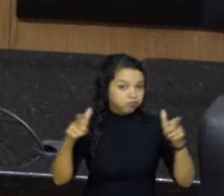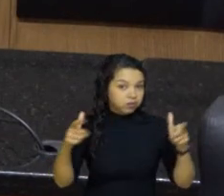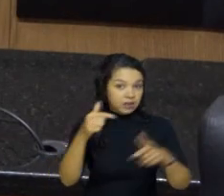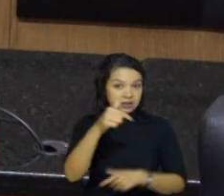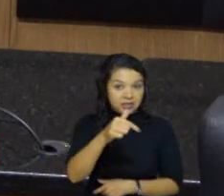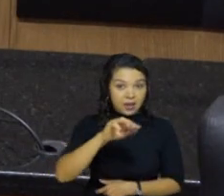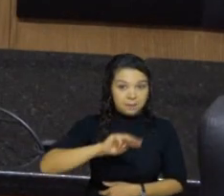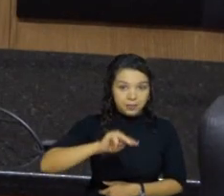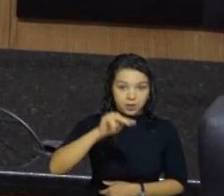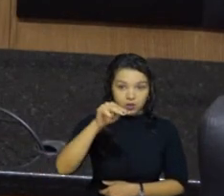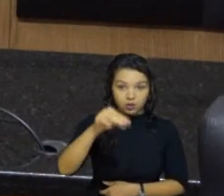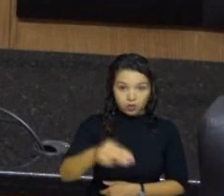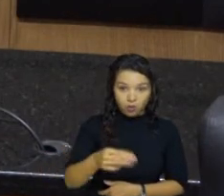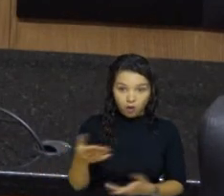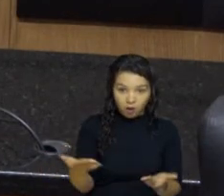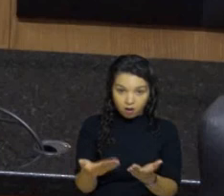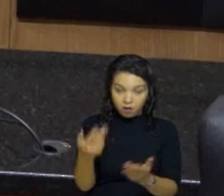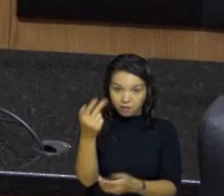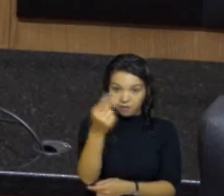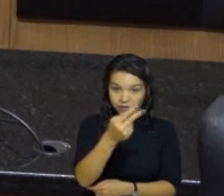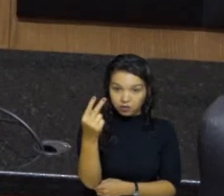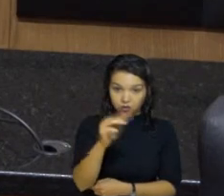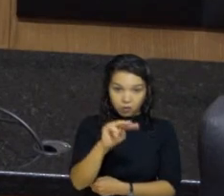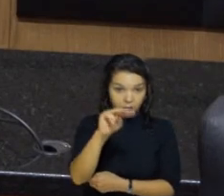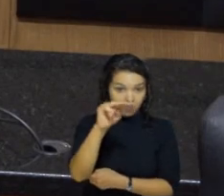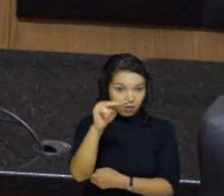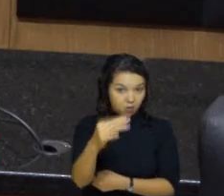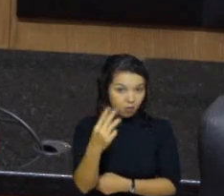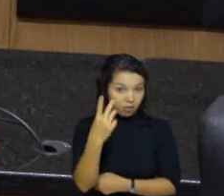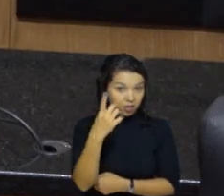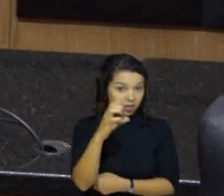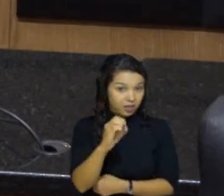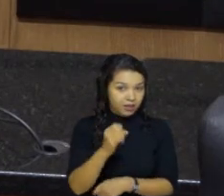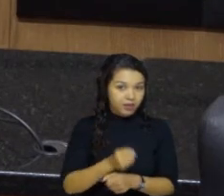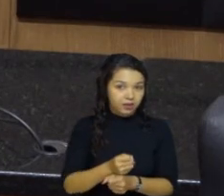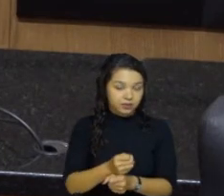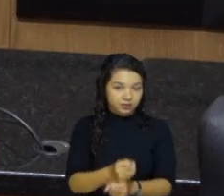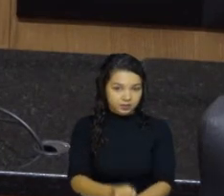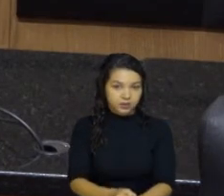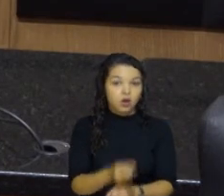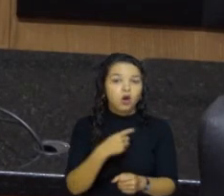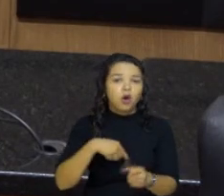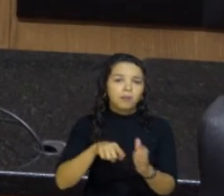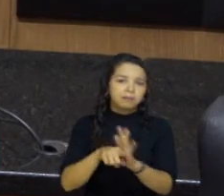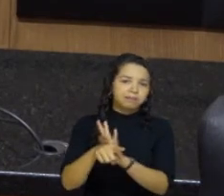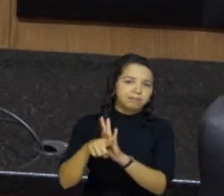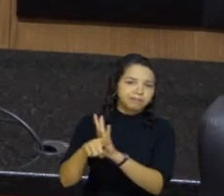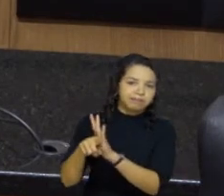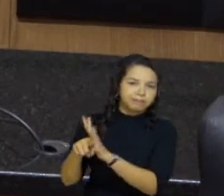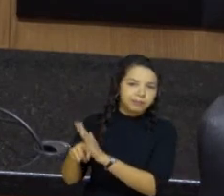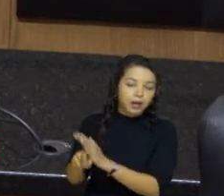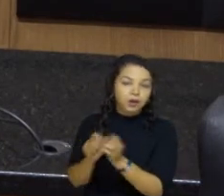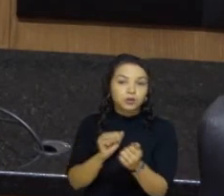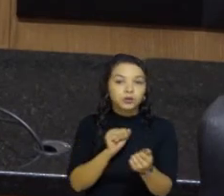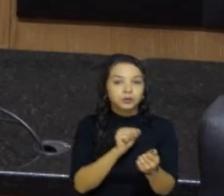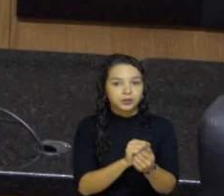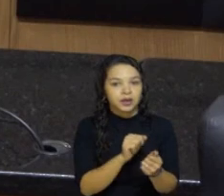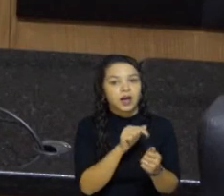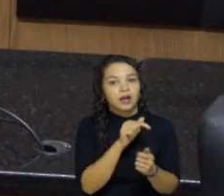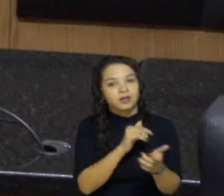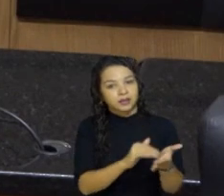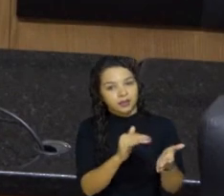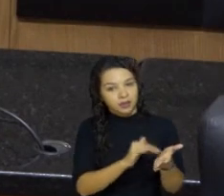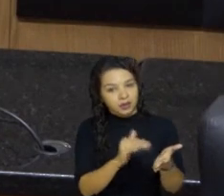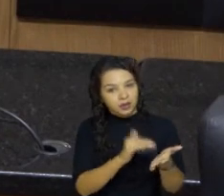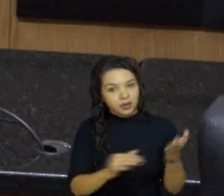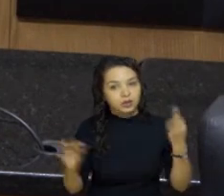22 milhões em 10 anos. E nós pesquisamos, junto à Secretaria de